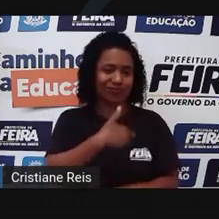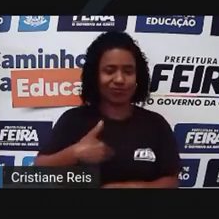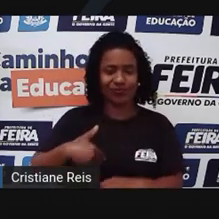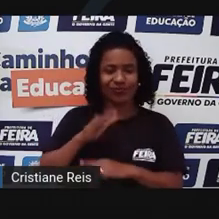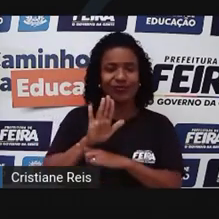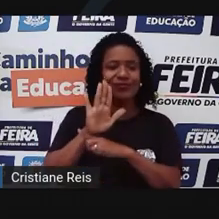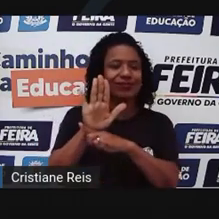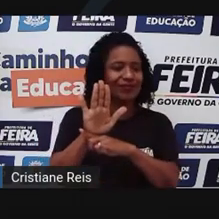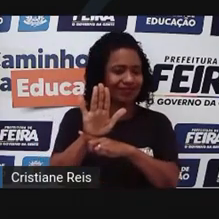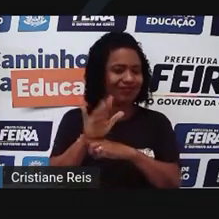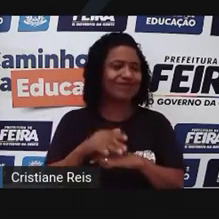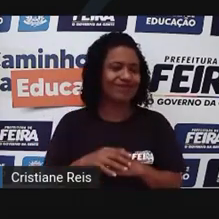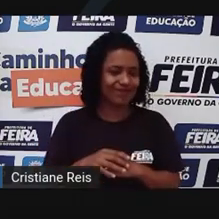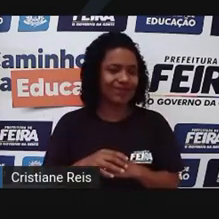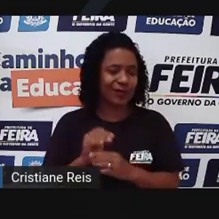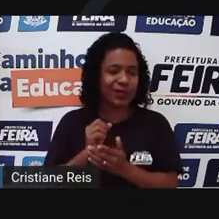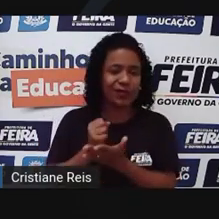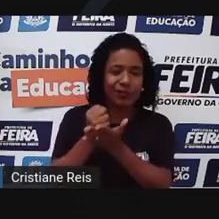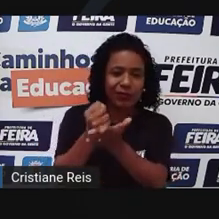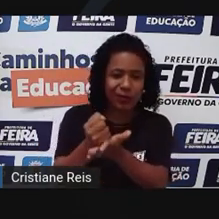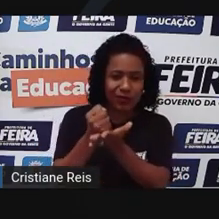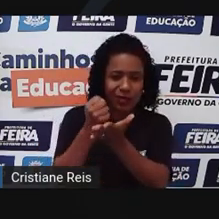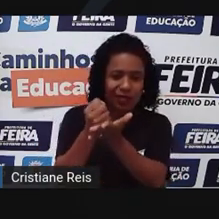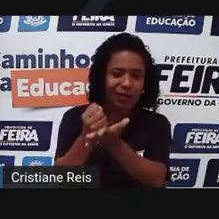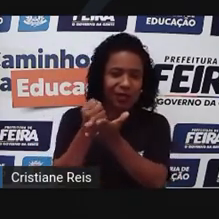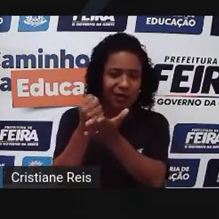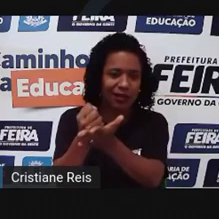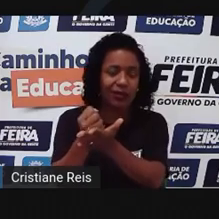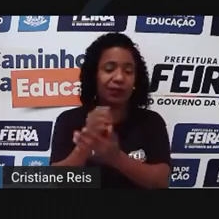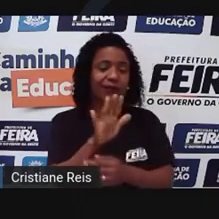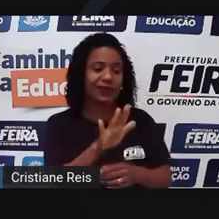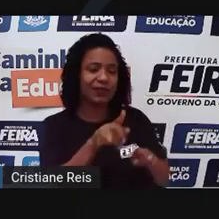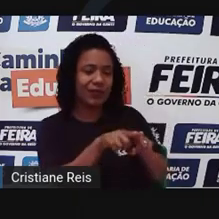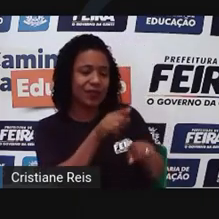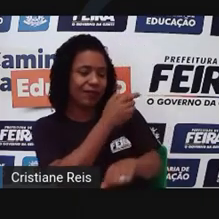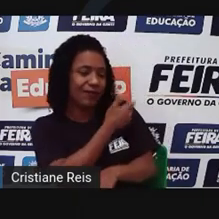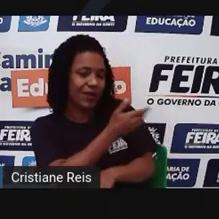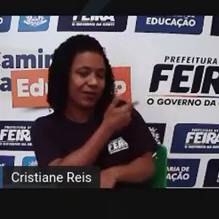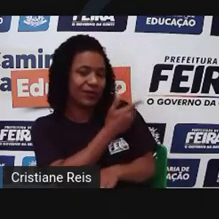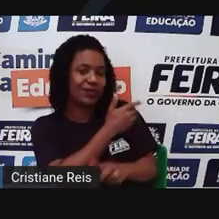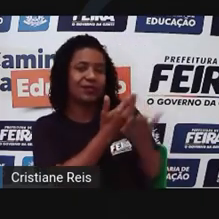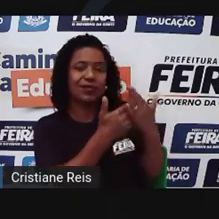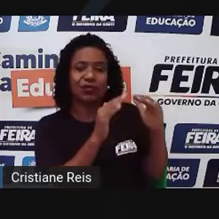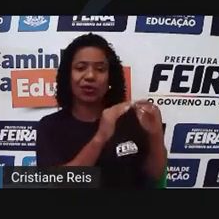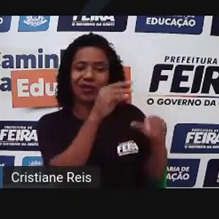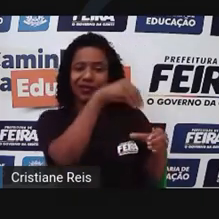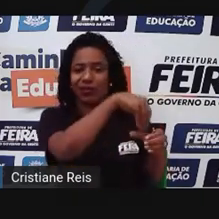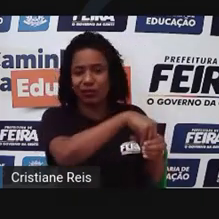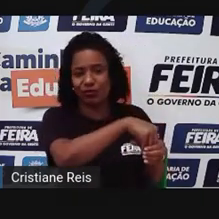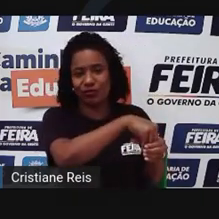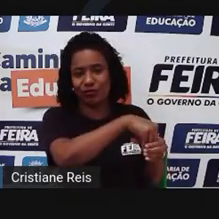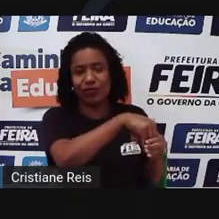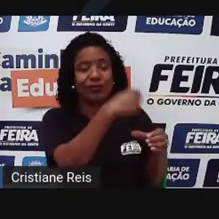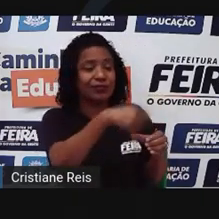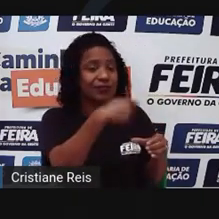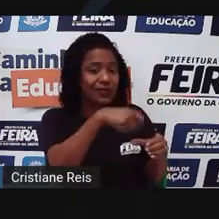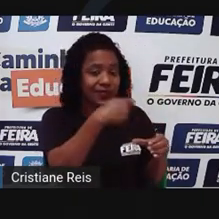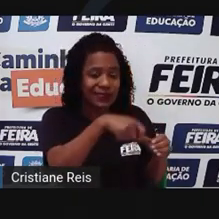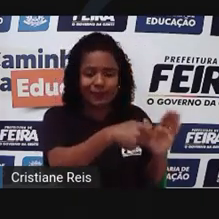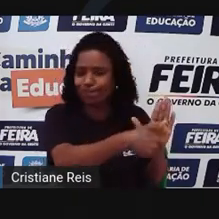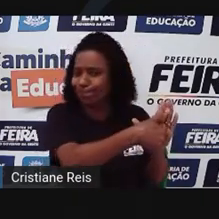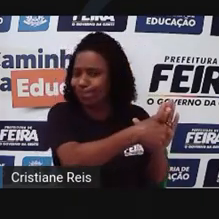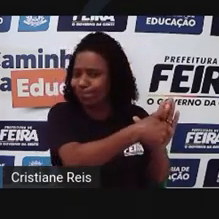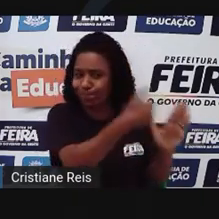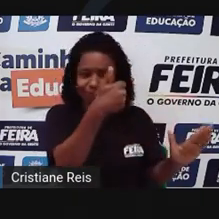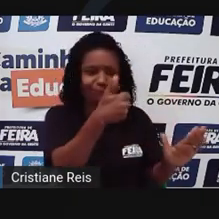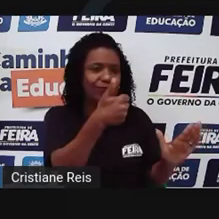de forma a tentar, né, eliminar o preconceito dentro da escola. Né? A escola reproduz muito preconceito que está